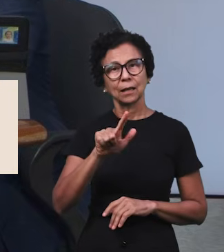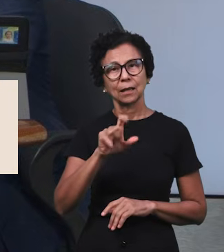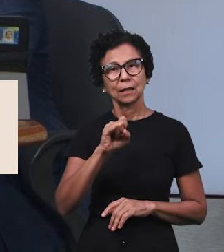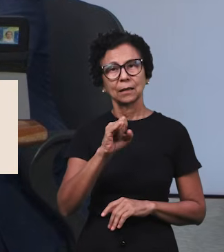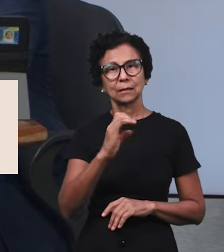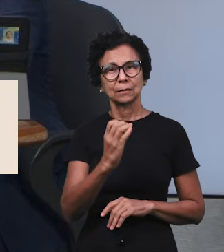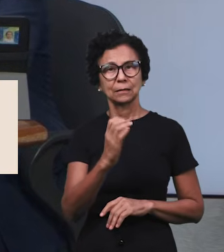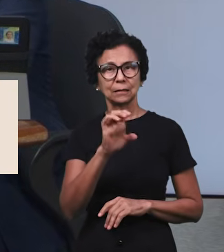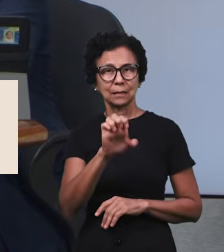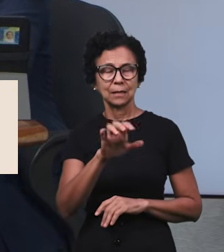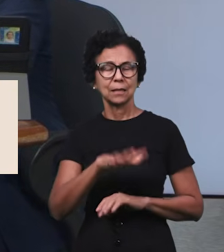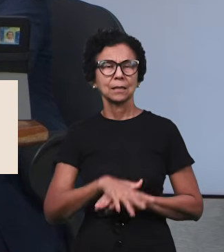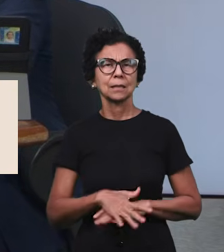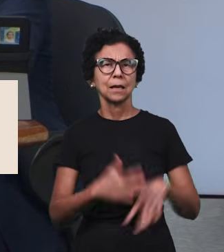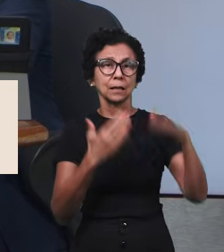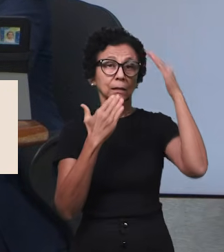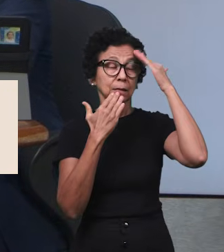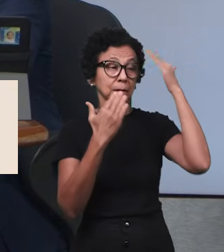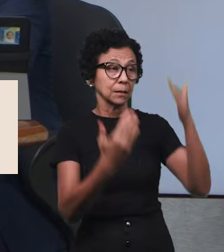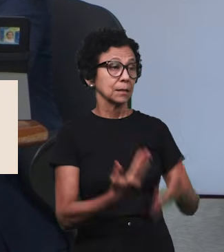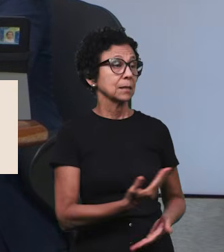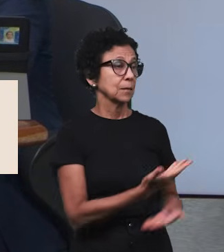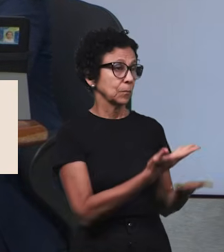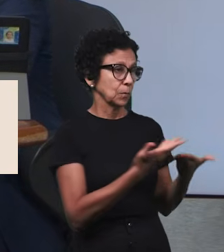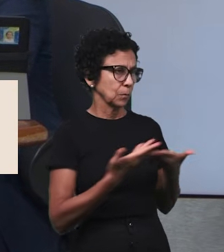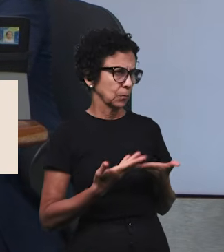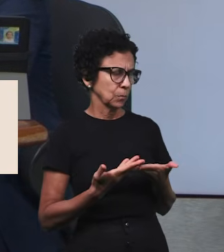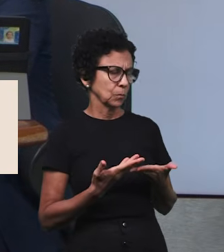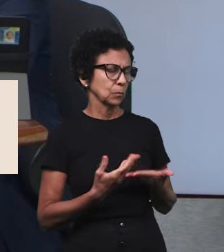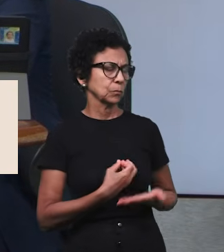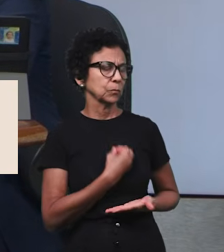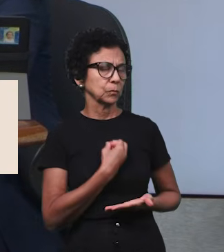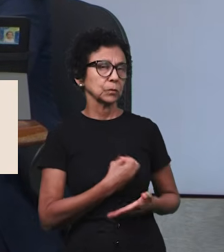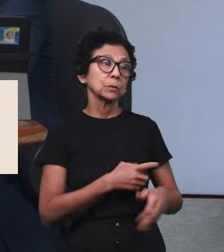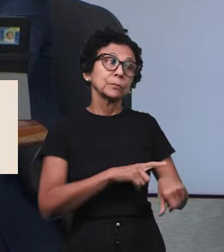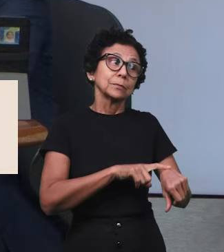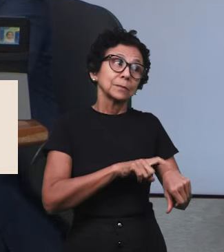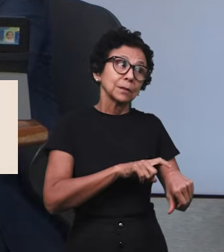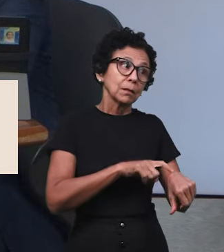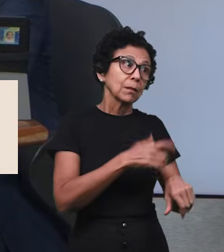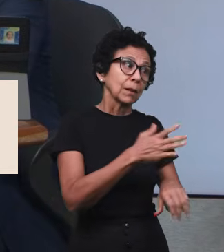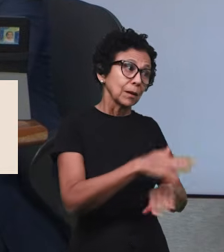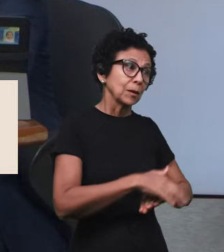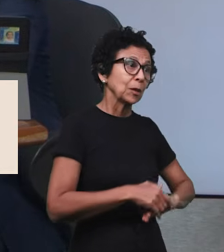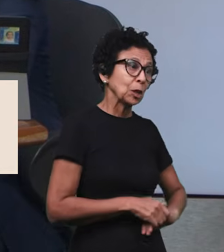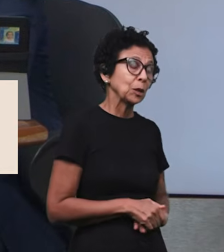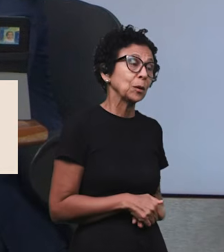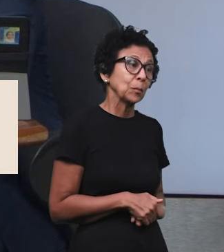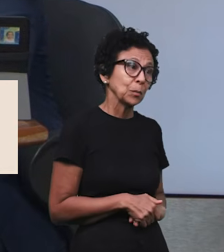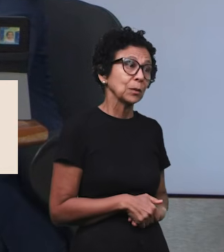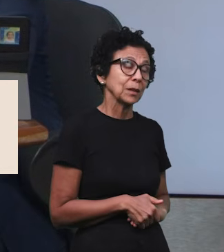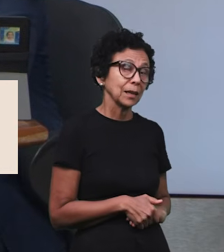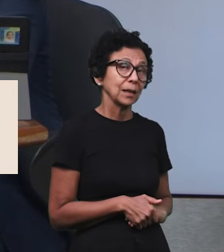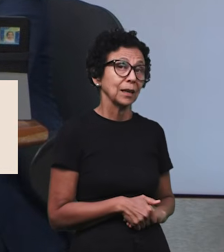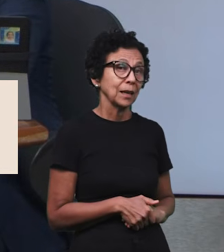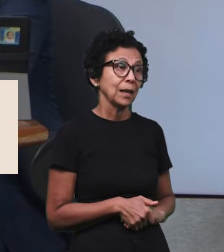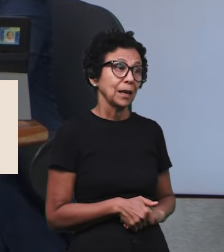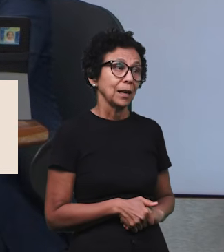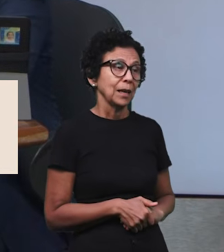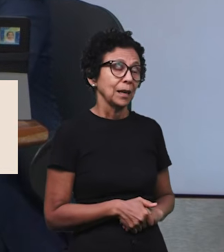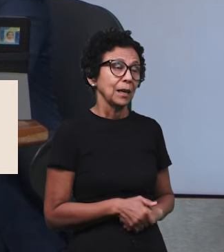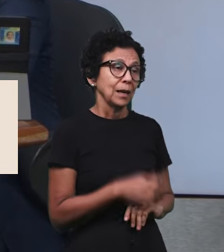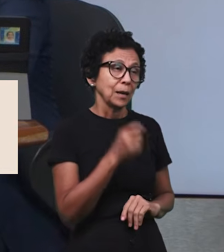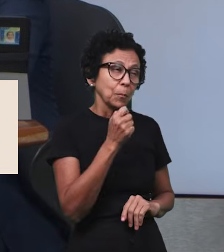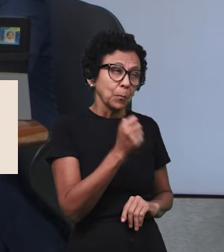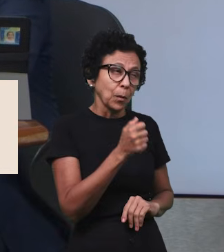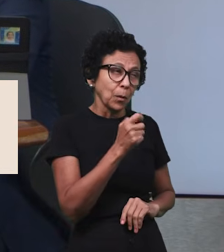muito por ter vindo, por ter abrido mão do seu tempo. Eu sei que o dia de hoje foi corrido,